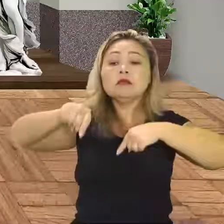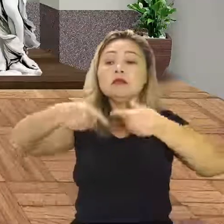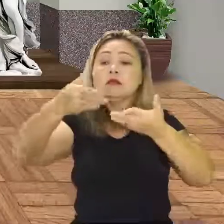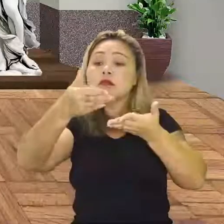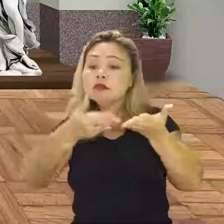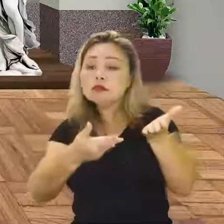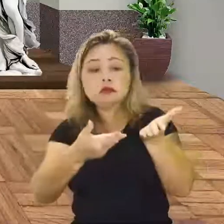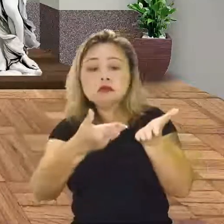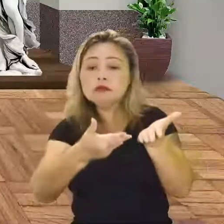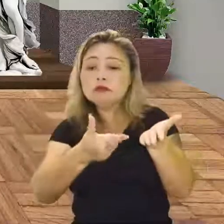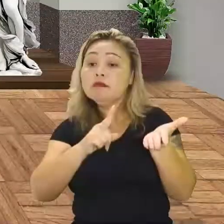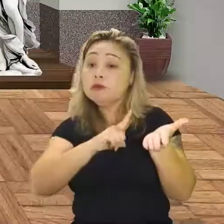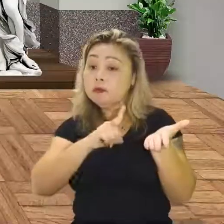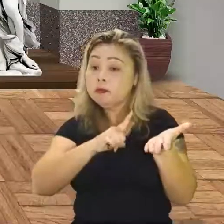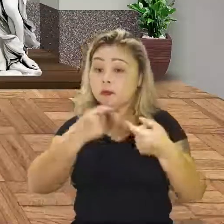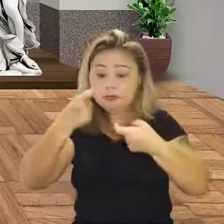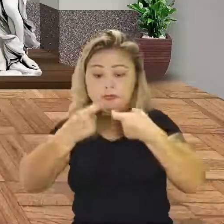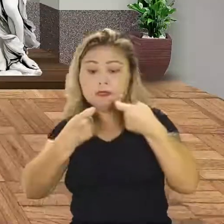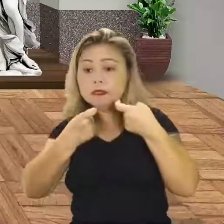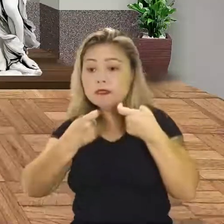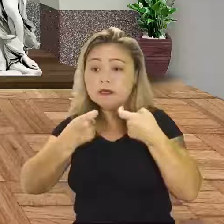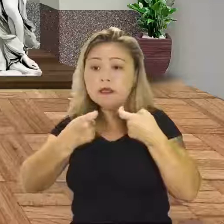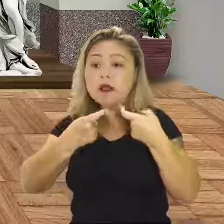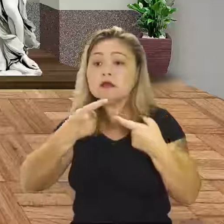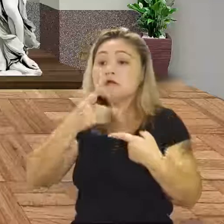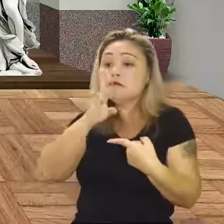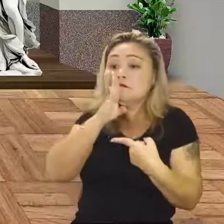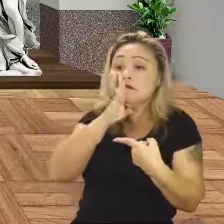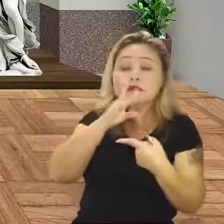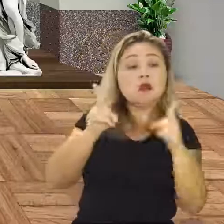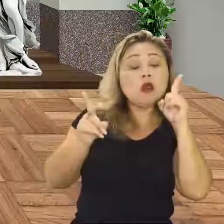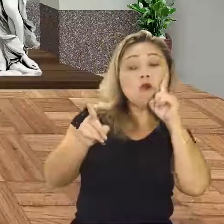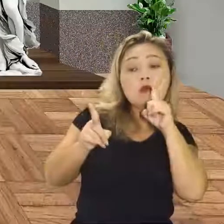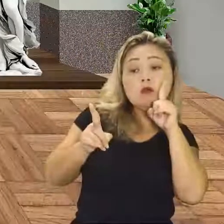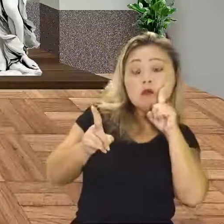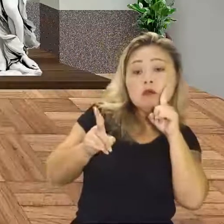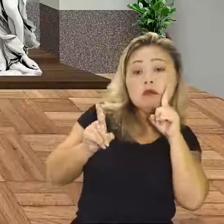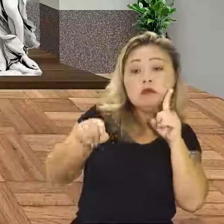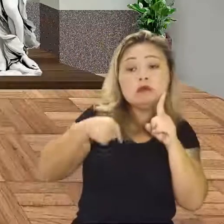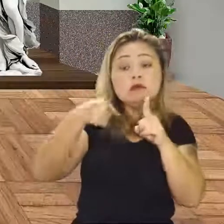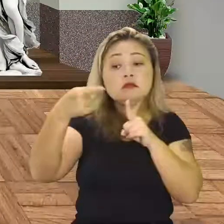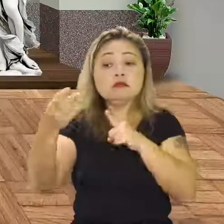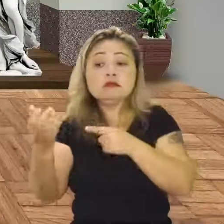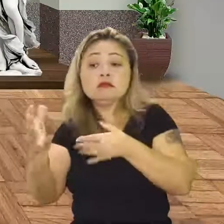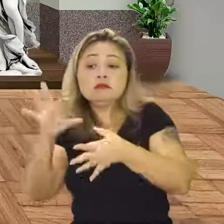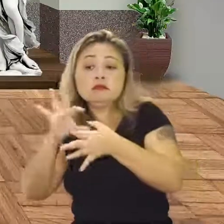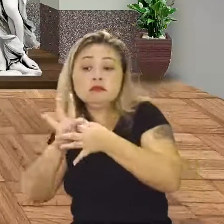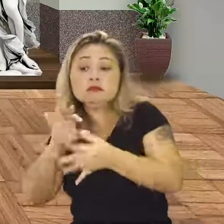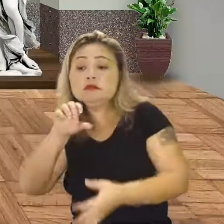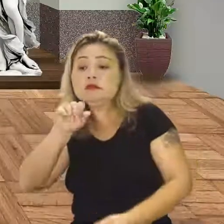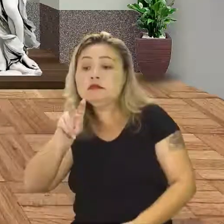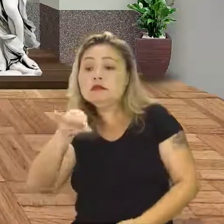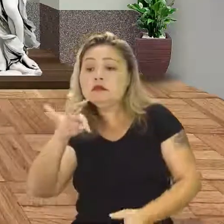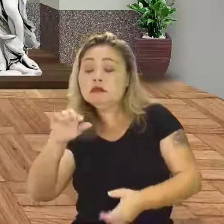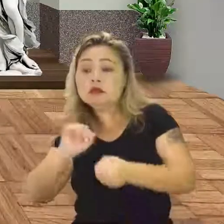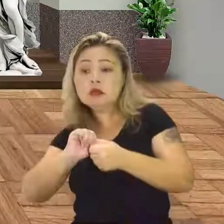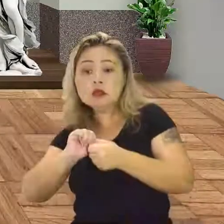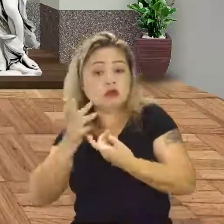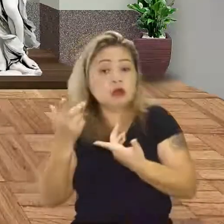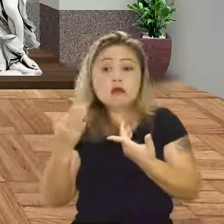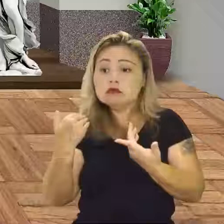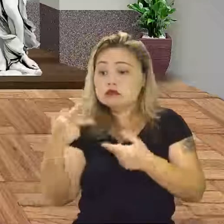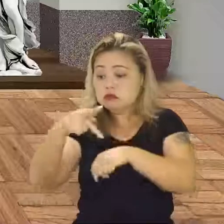traz também uma guerra fria que é travada entre os Estados Unidos e a União Soviética, que vai envolver os países